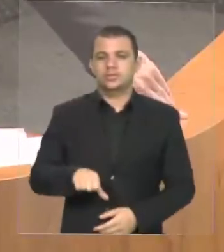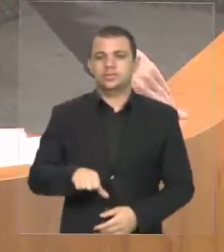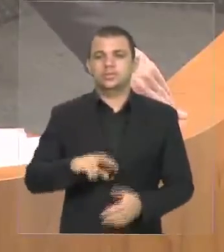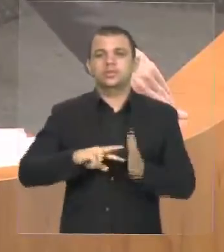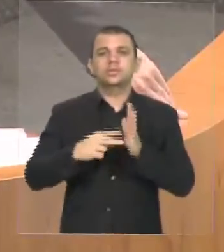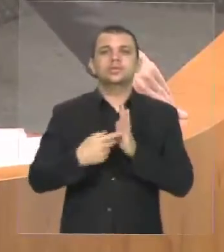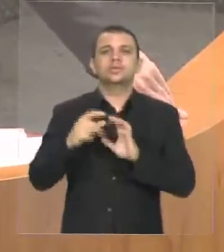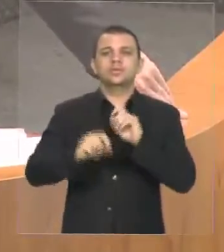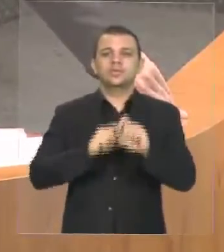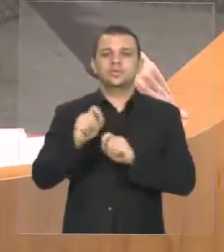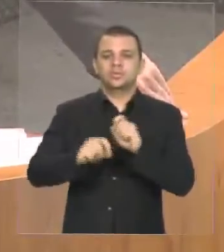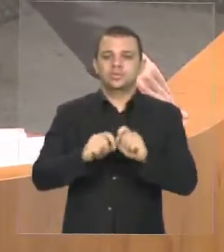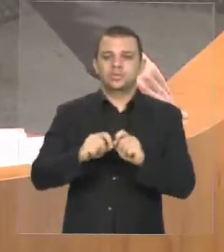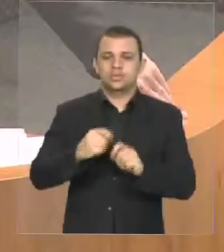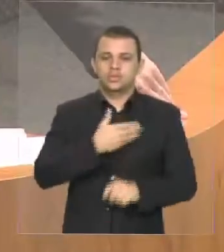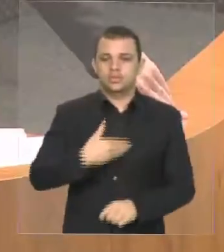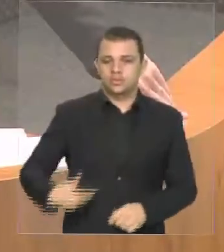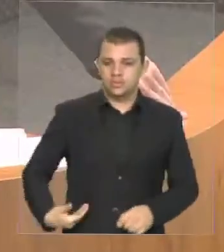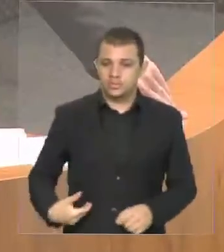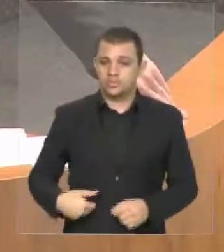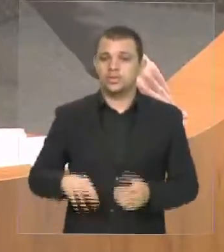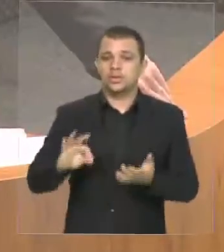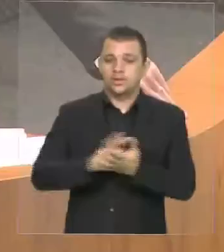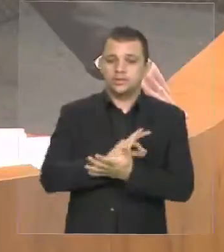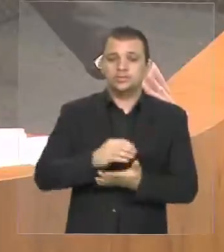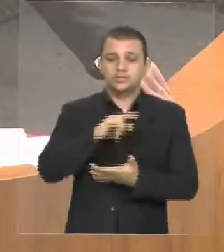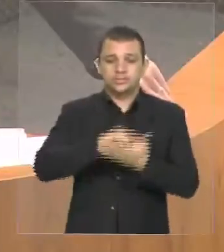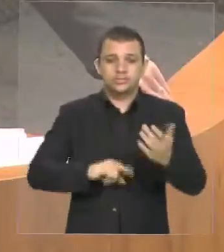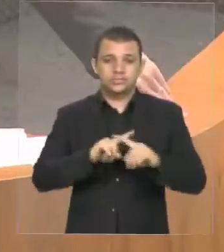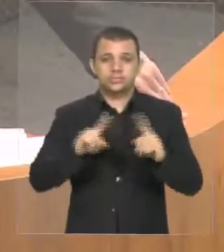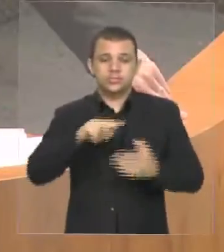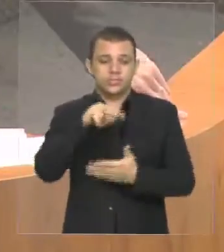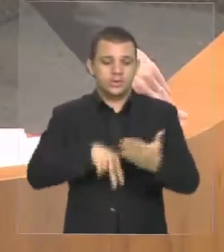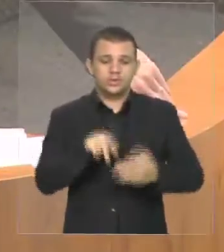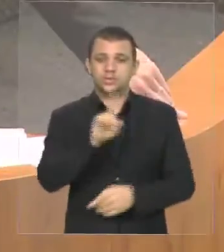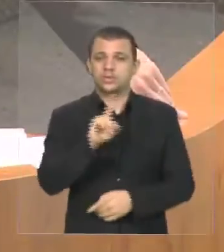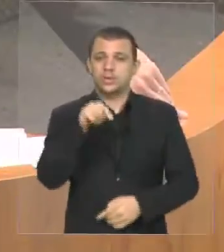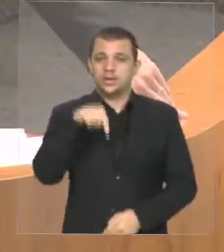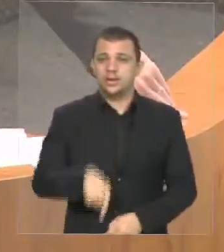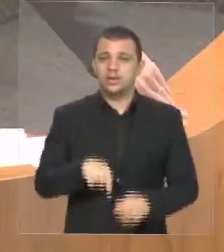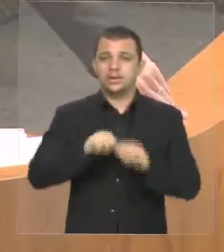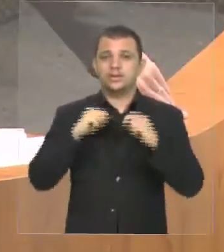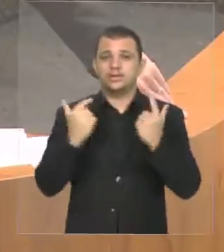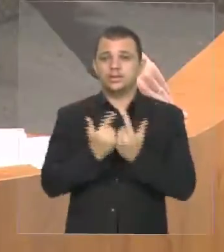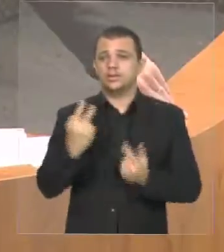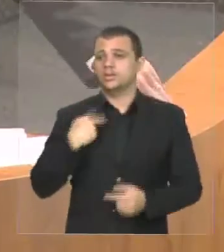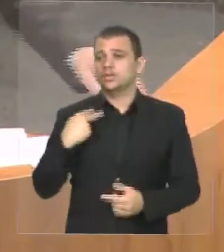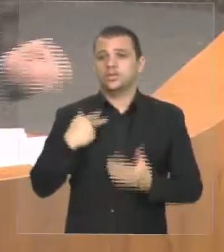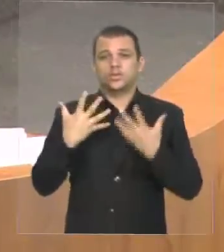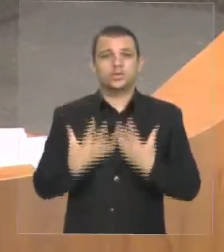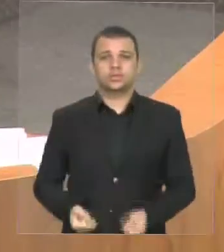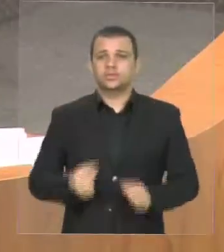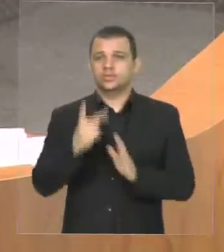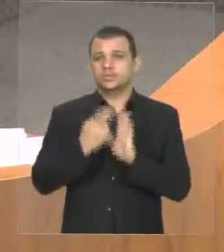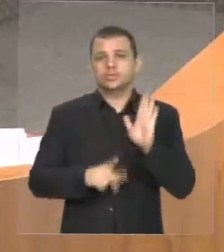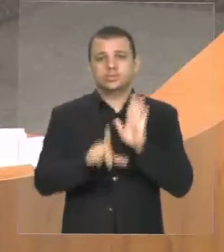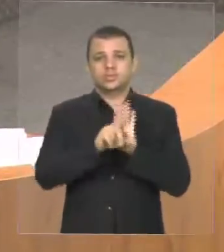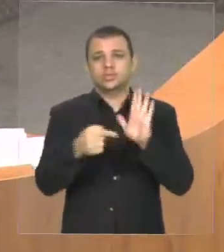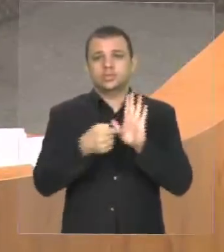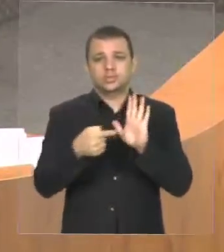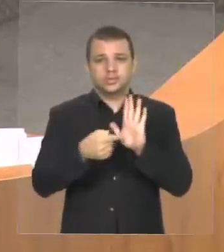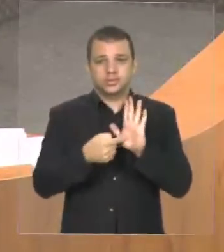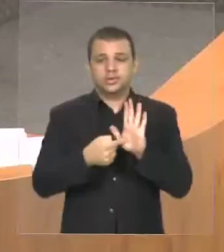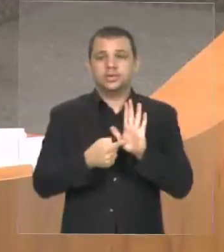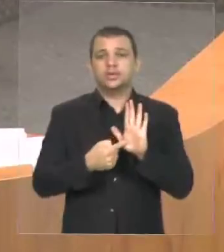mais uma vez um documento sem ler. E essa casa não pode aprovar um projeto de lei que faz